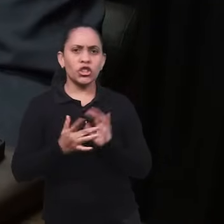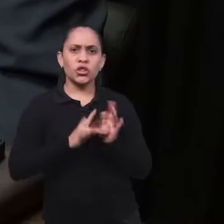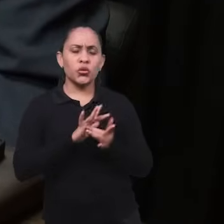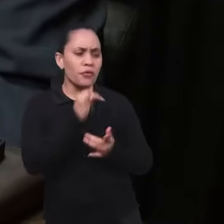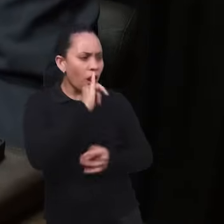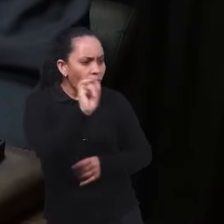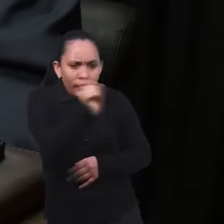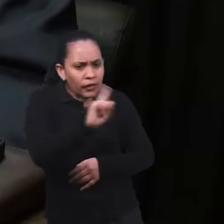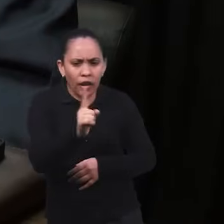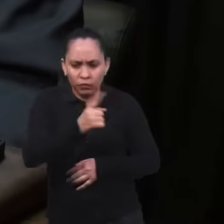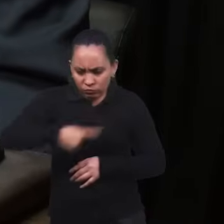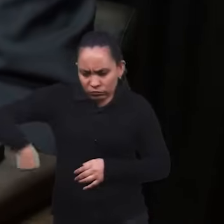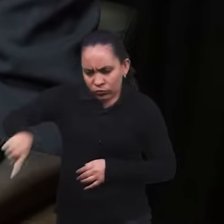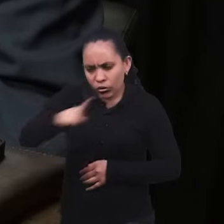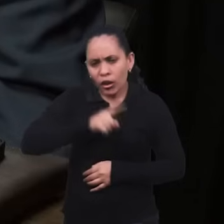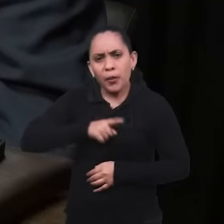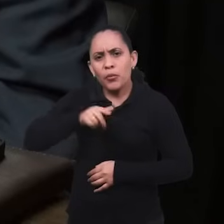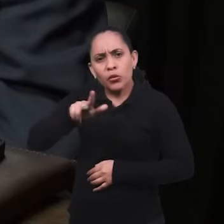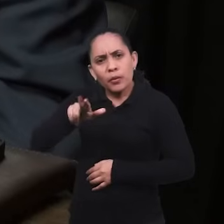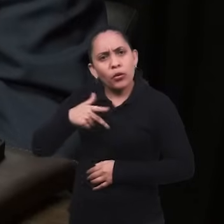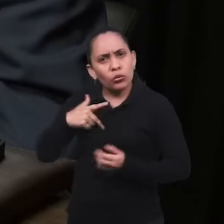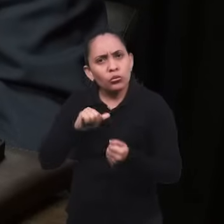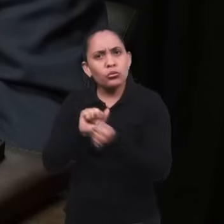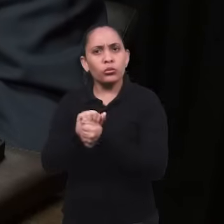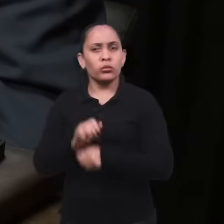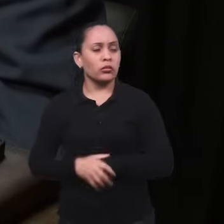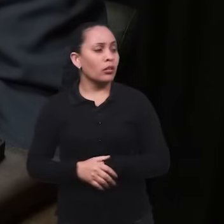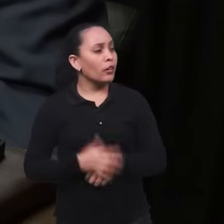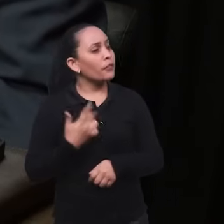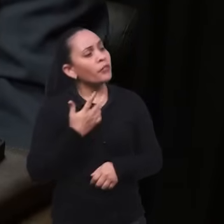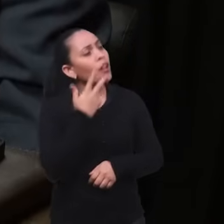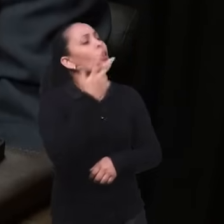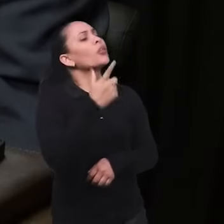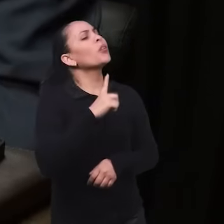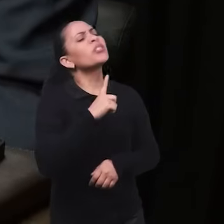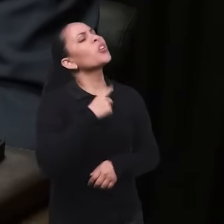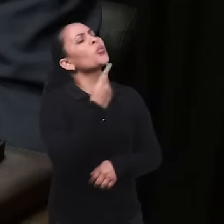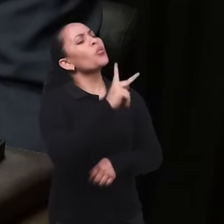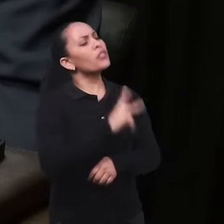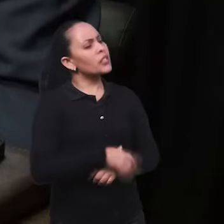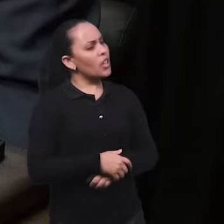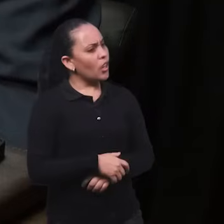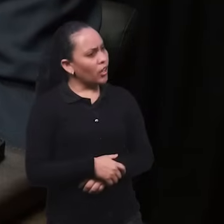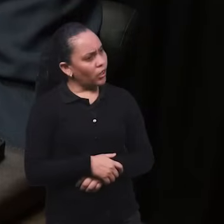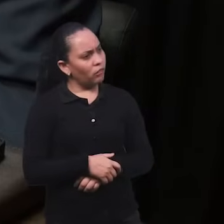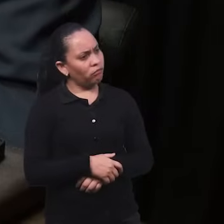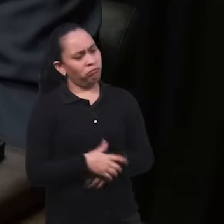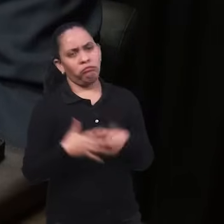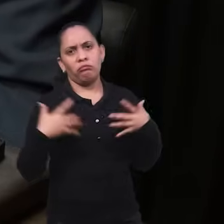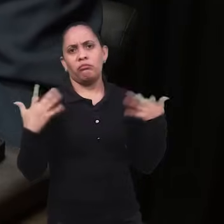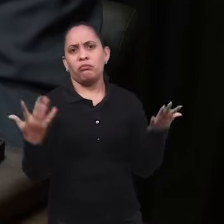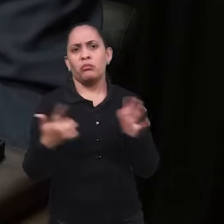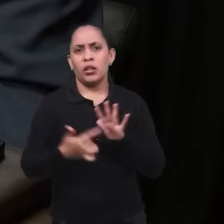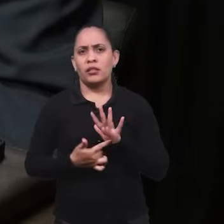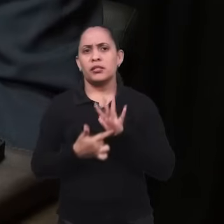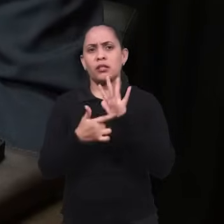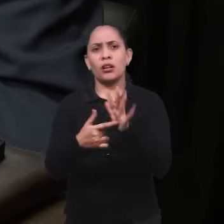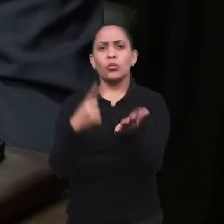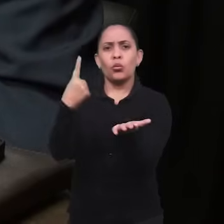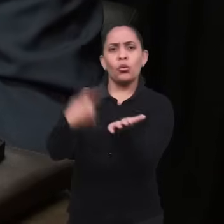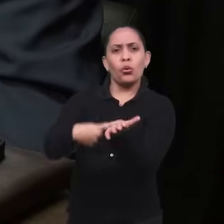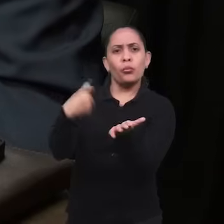né? O Peixoto até comentou, né, a respeito da mulher desse, o que eu tenho contigo, né? Então, o Senhor mostrando